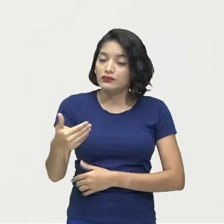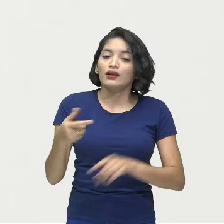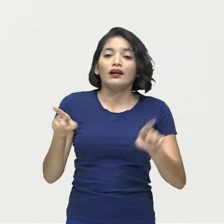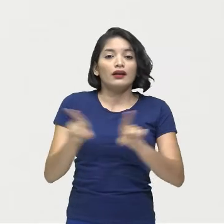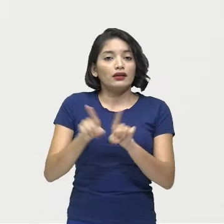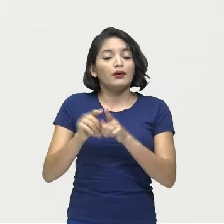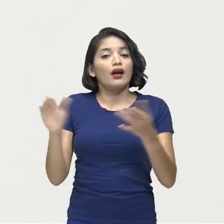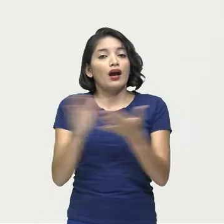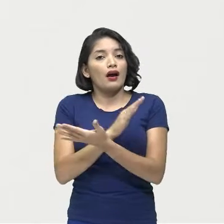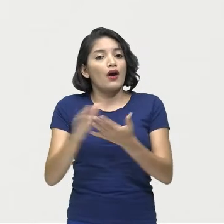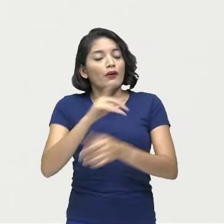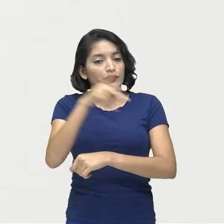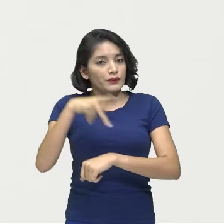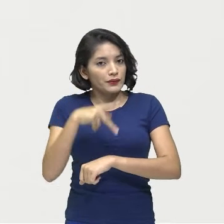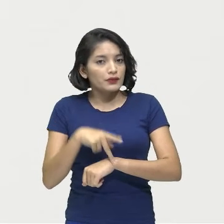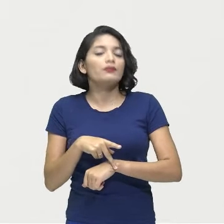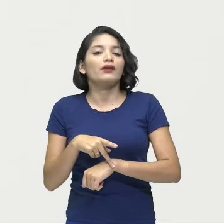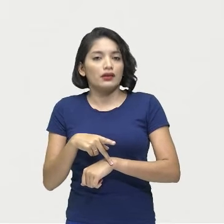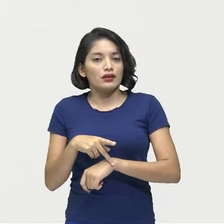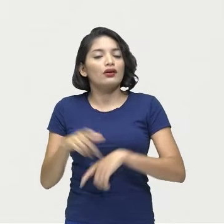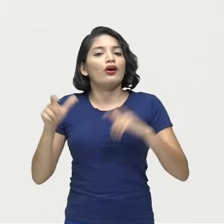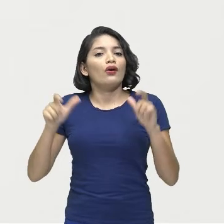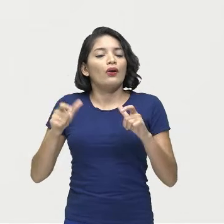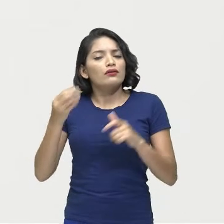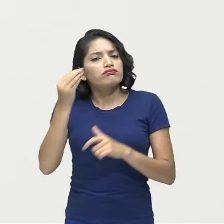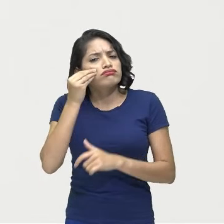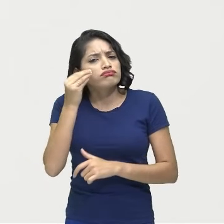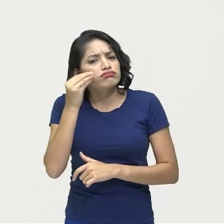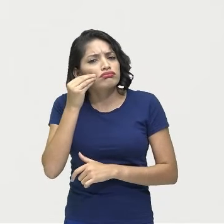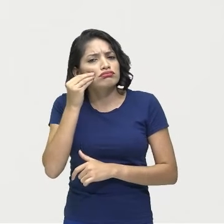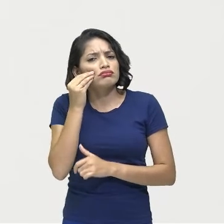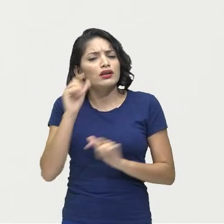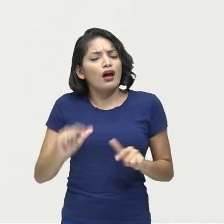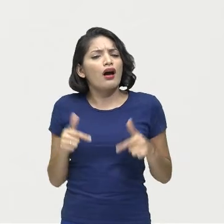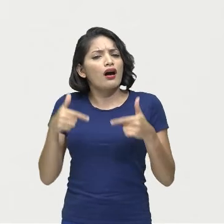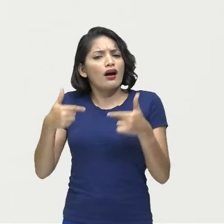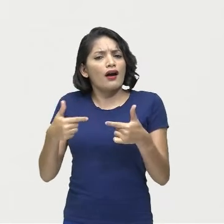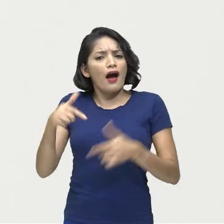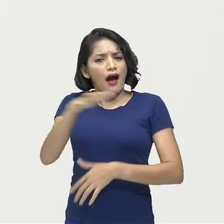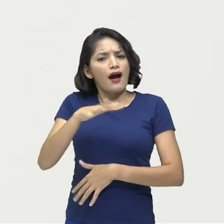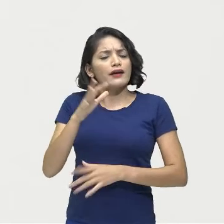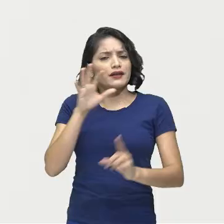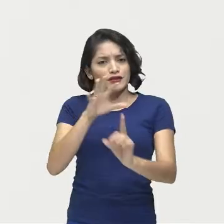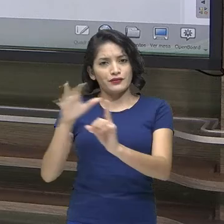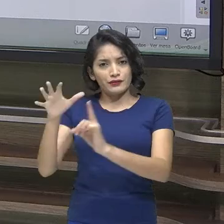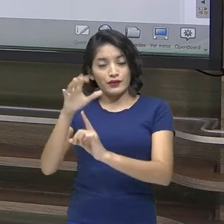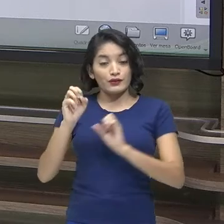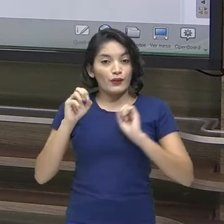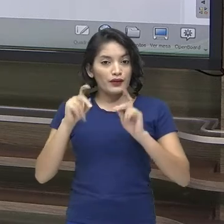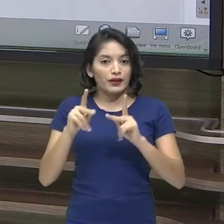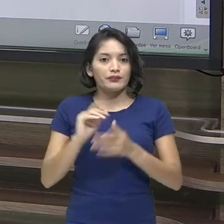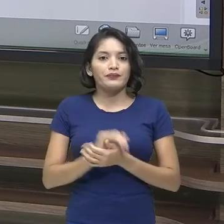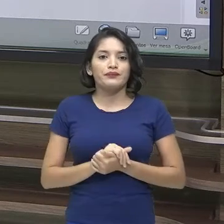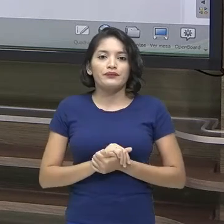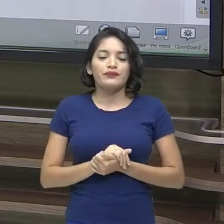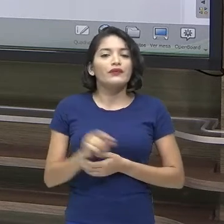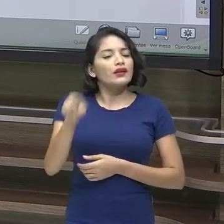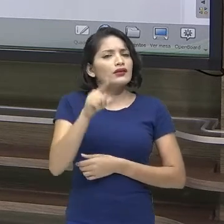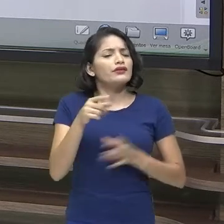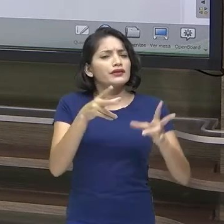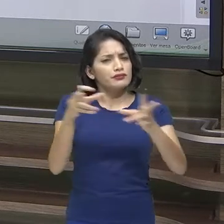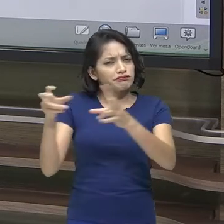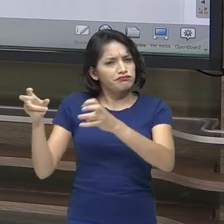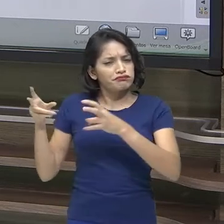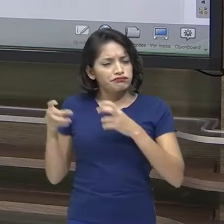ser alguns países na onde eles vão tentar agir como uma área de influência, tá certo? Então, queridos, como vocês podem